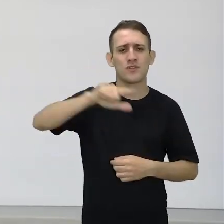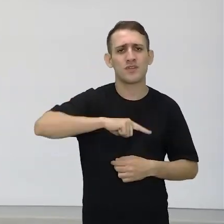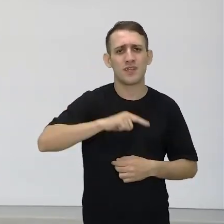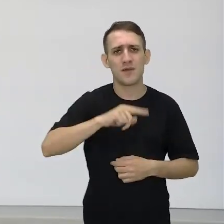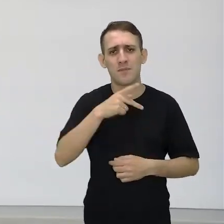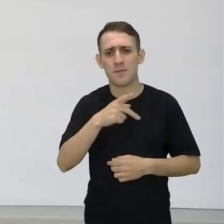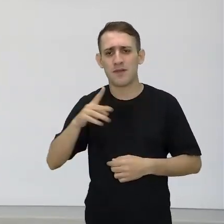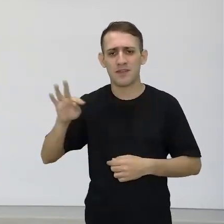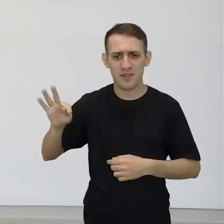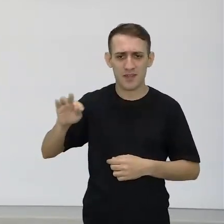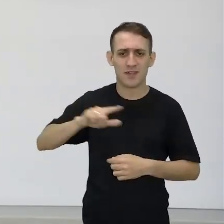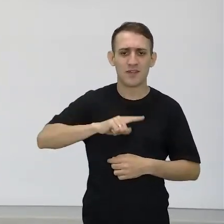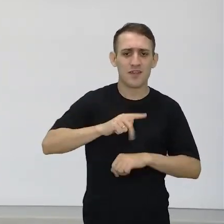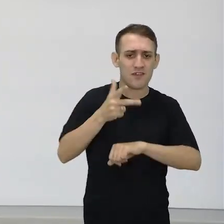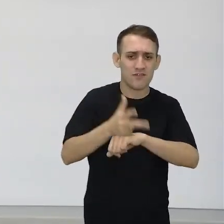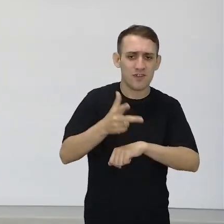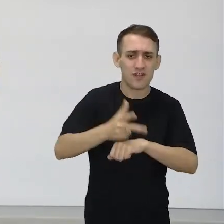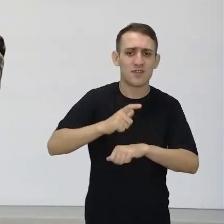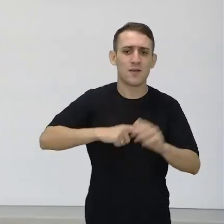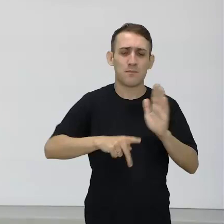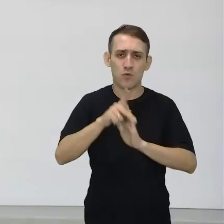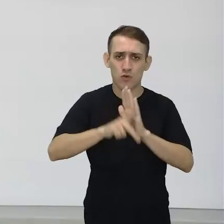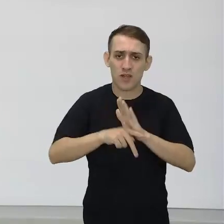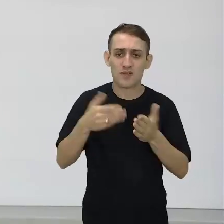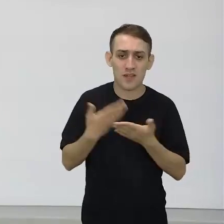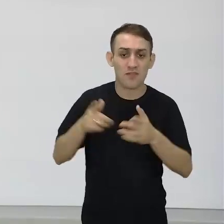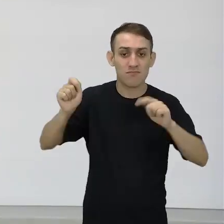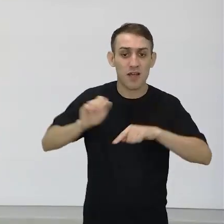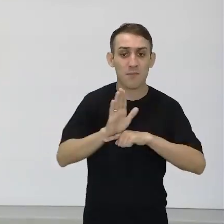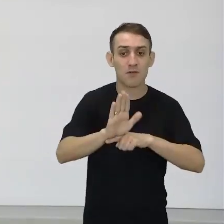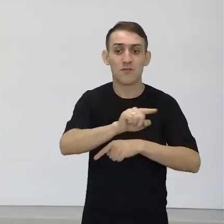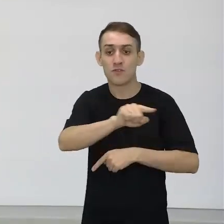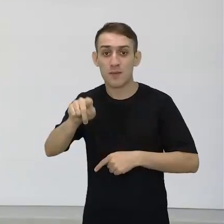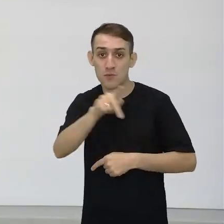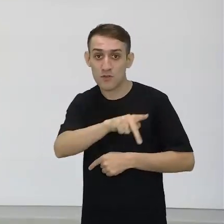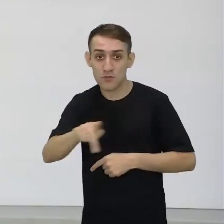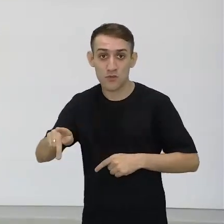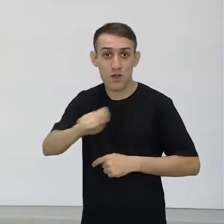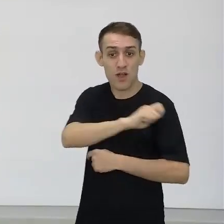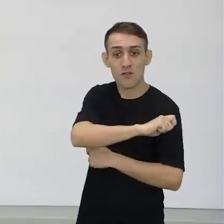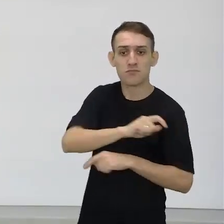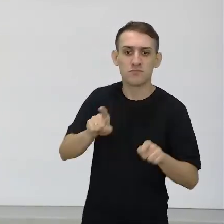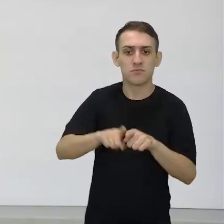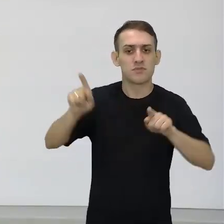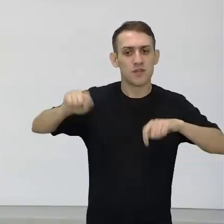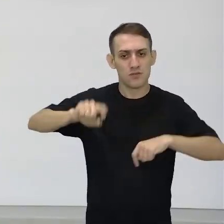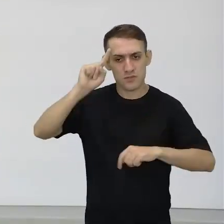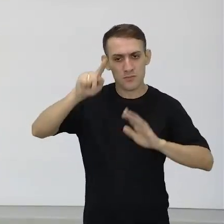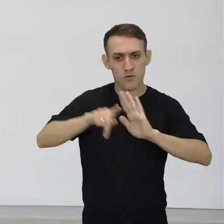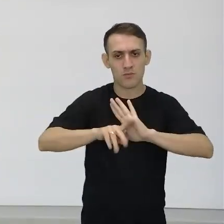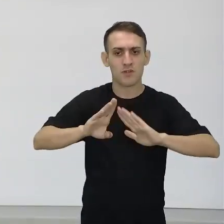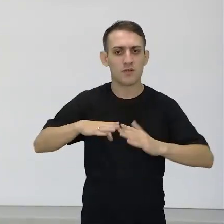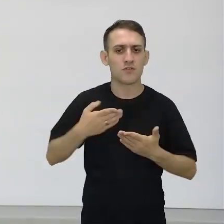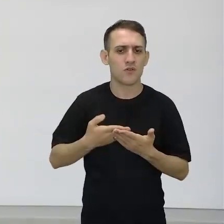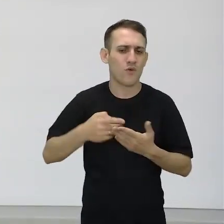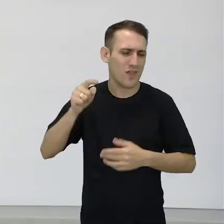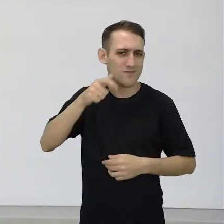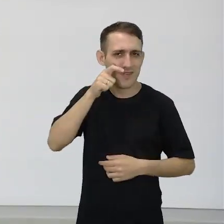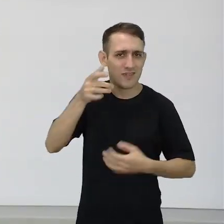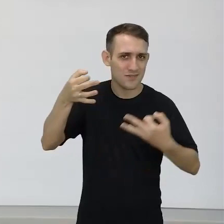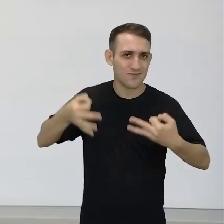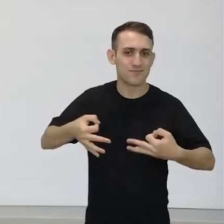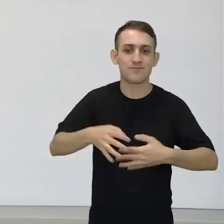você encontra os vídeos, encontra os planos de aula, que pode ajudar você, professor, você, aluno aí, no dia a dia escolar. Então pode ser bem